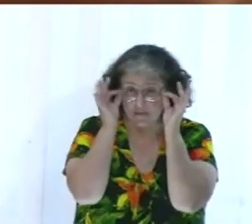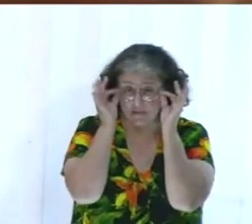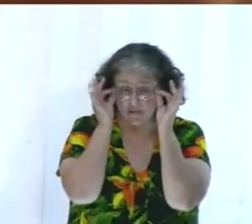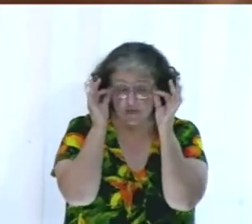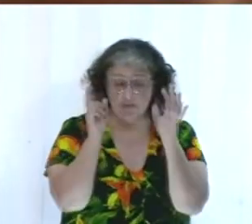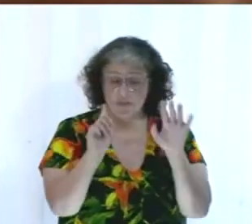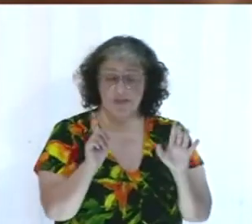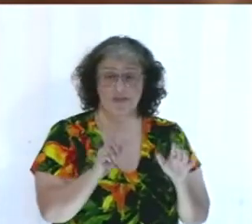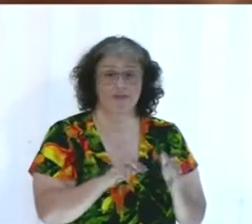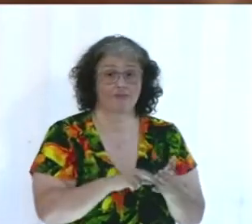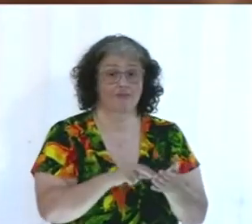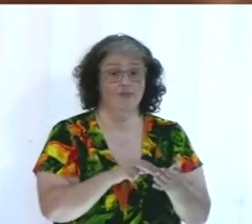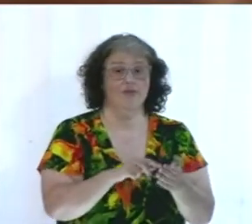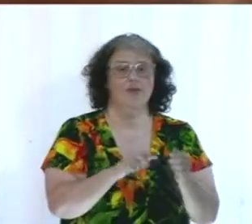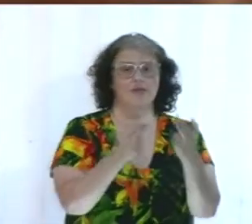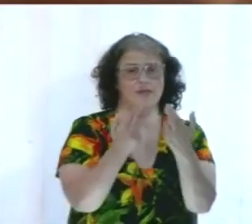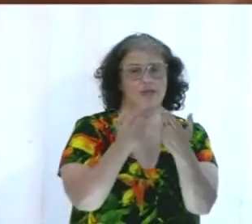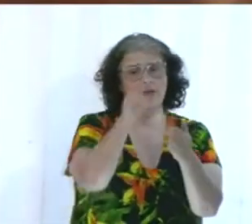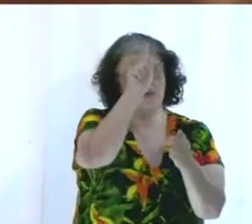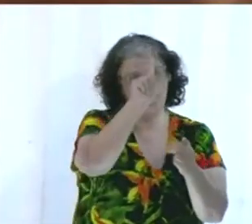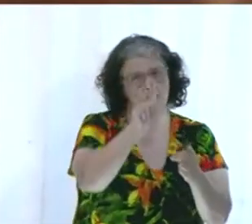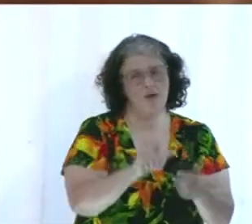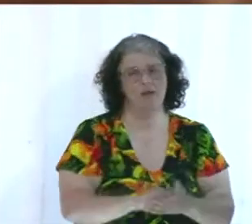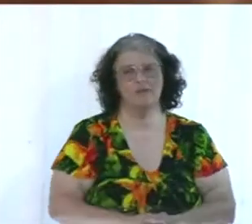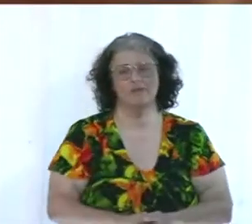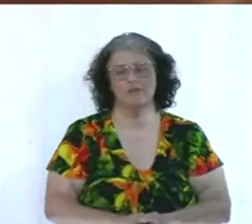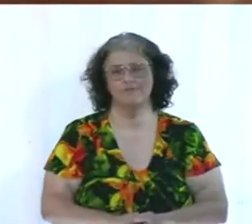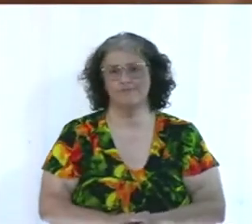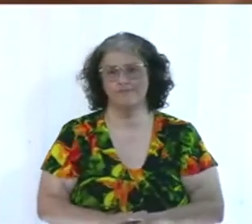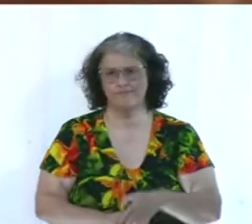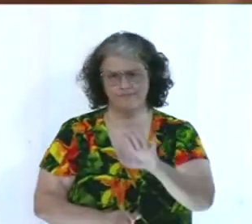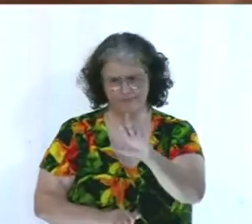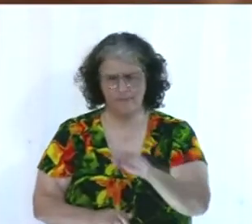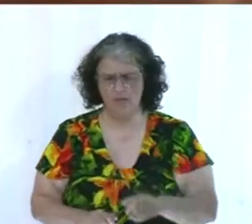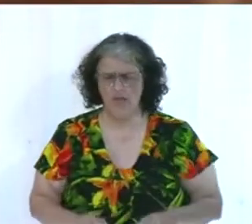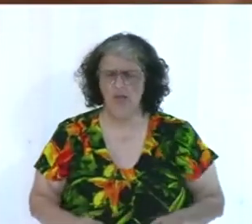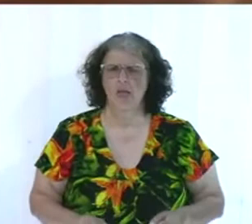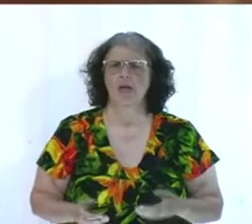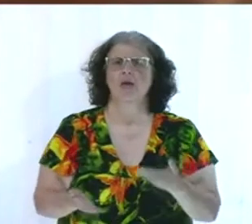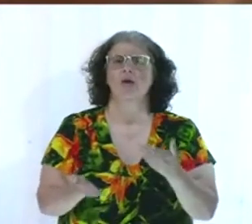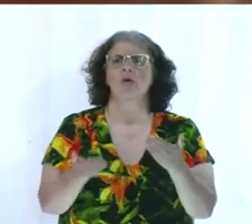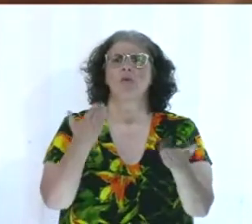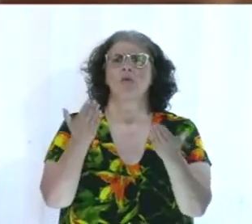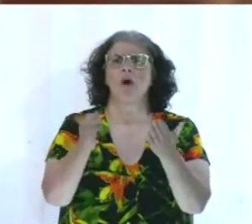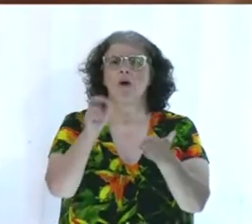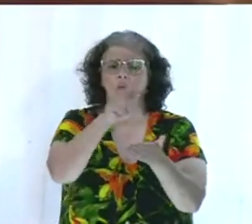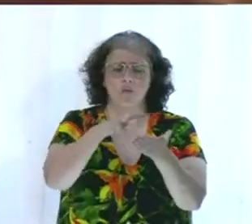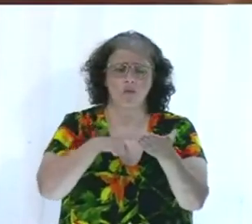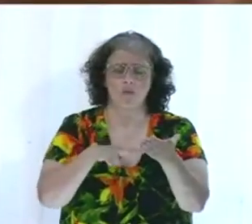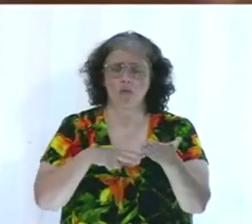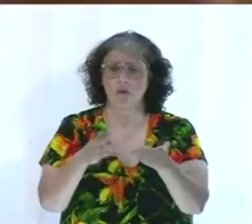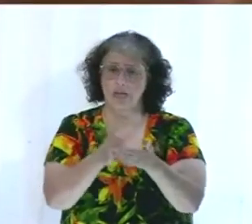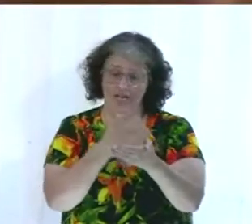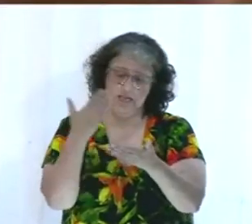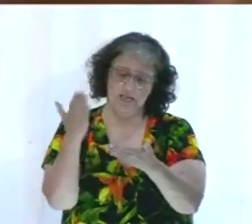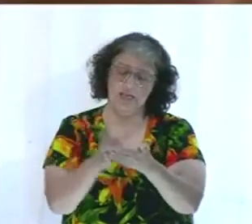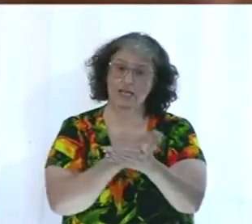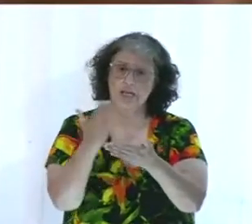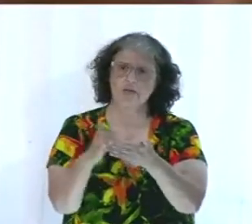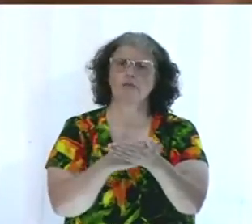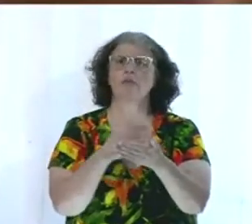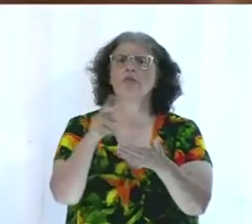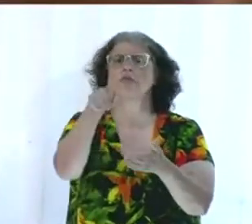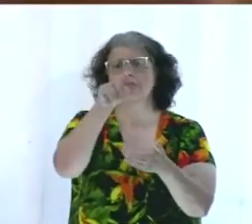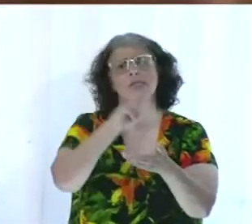O que você tem lido durante a semana? Quem é que pastoreia o seu coração durante a semana, meu